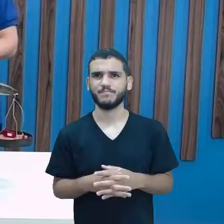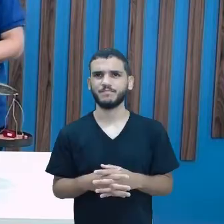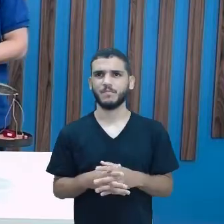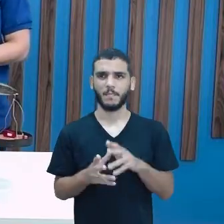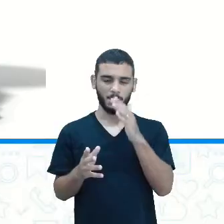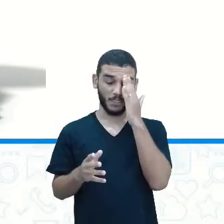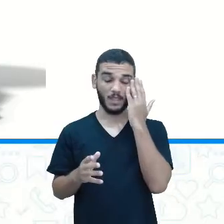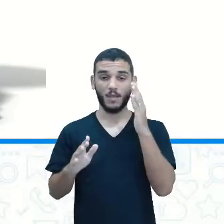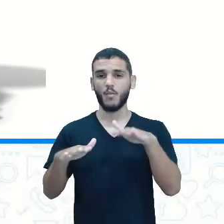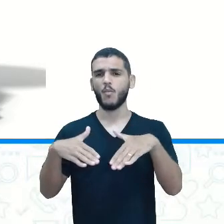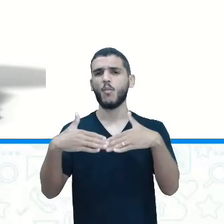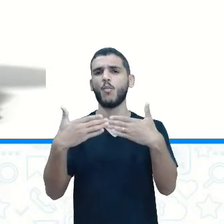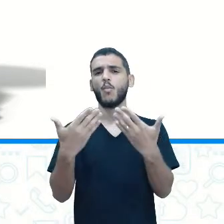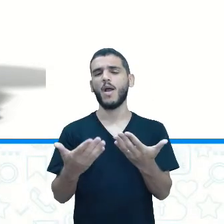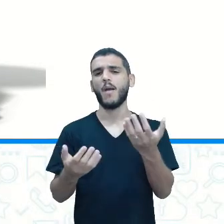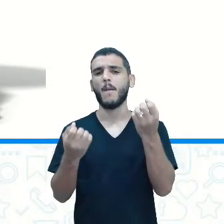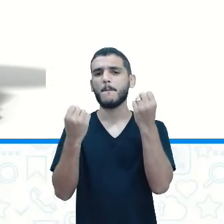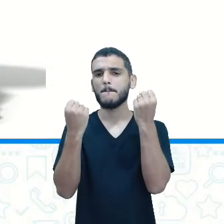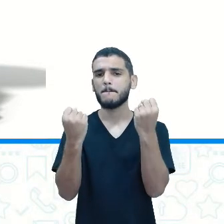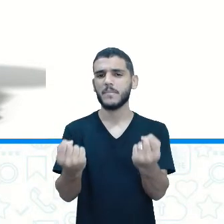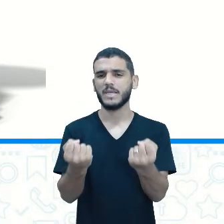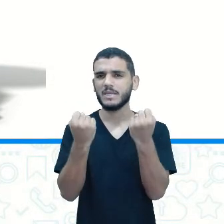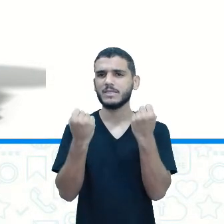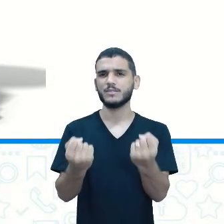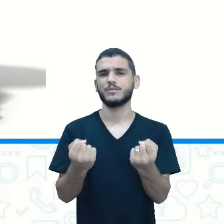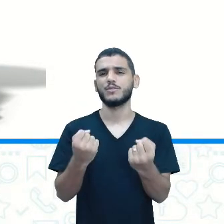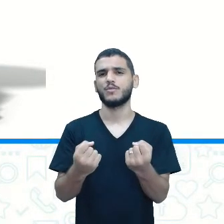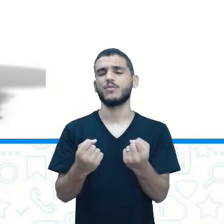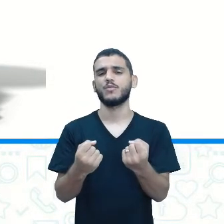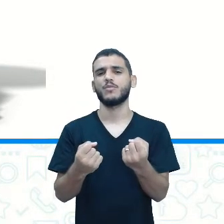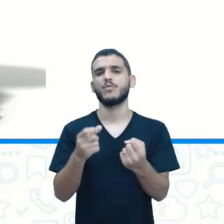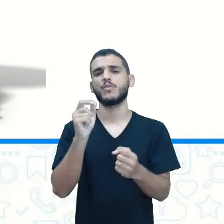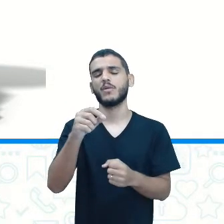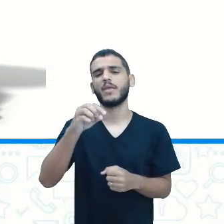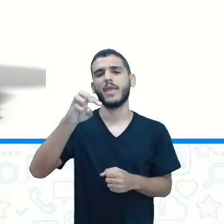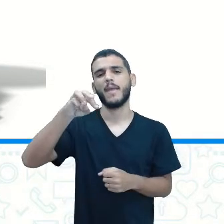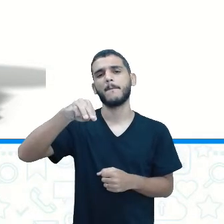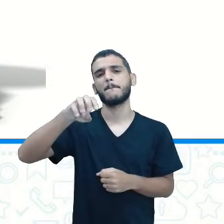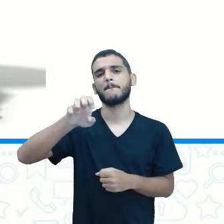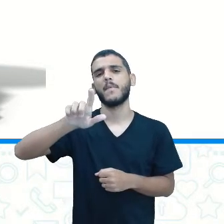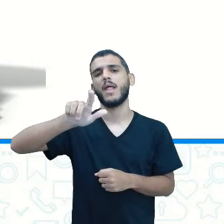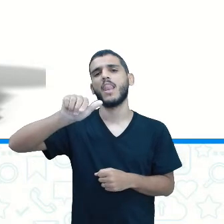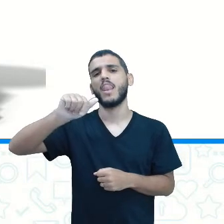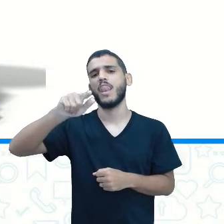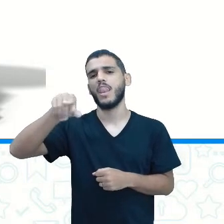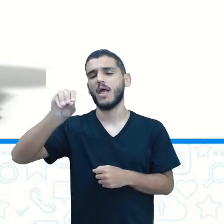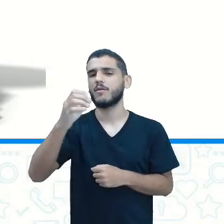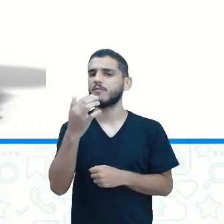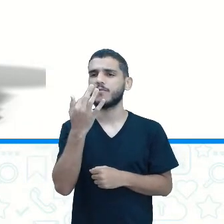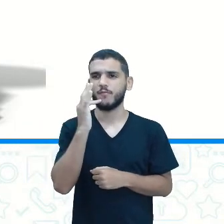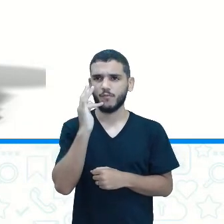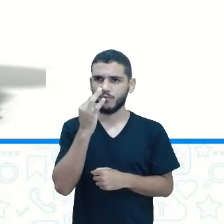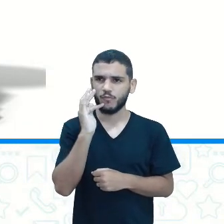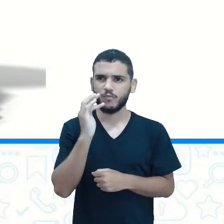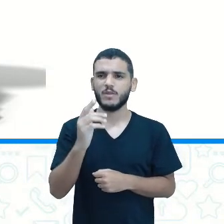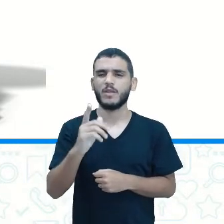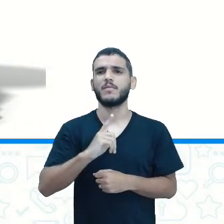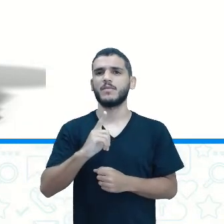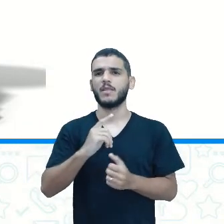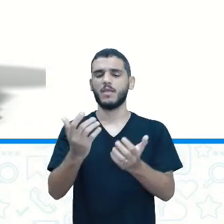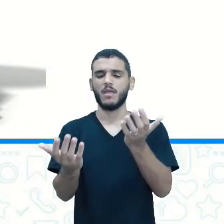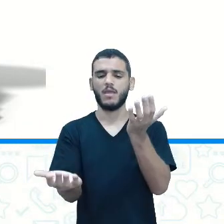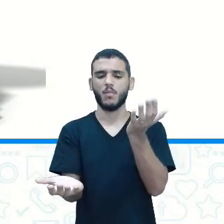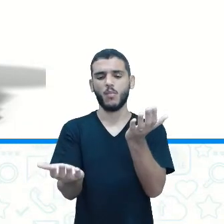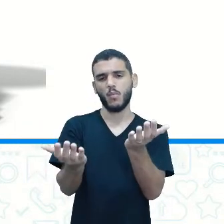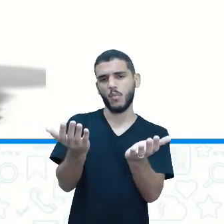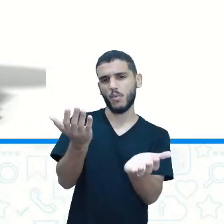a massa do melão para a balança manter o equilíbrio? E aí, como é que eu